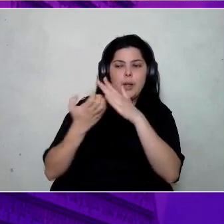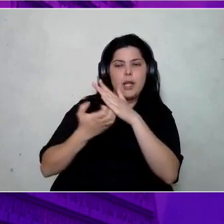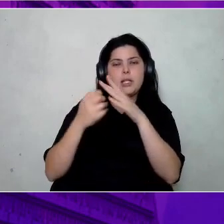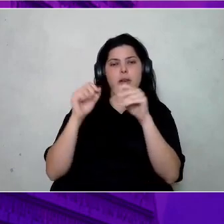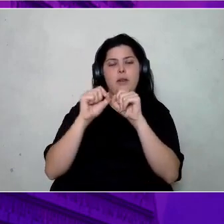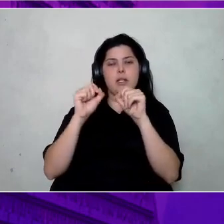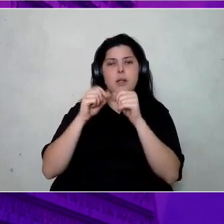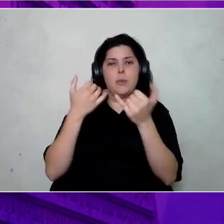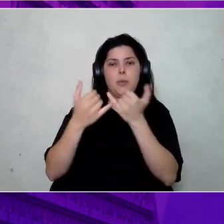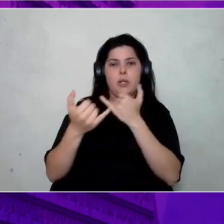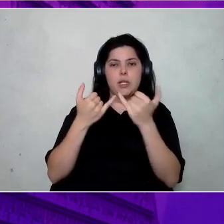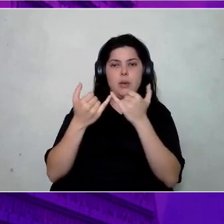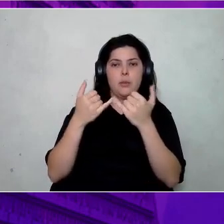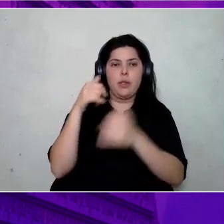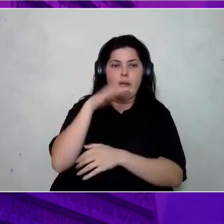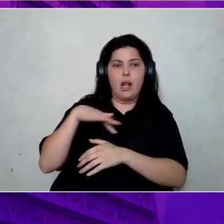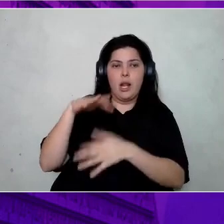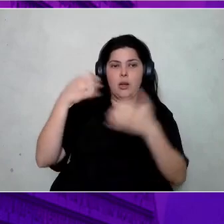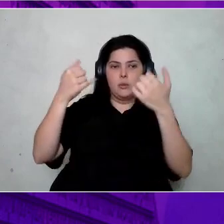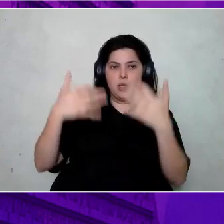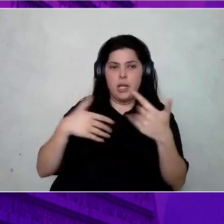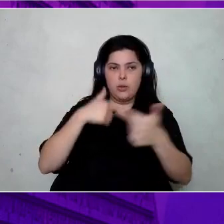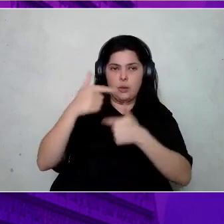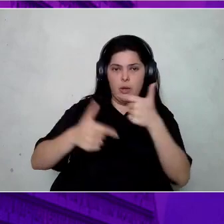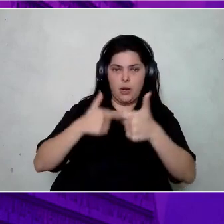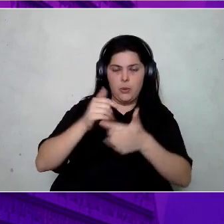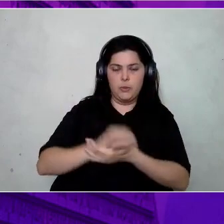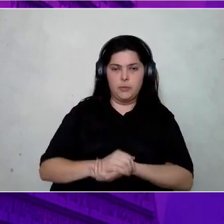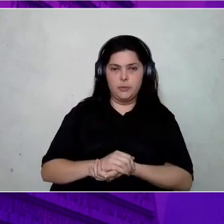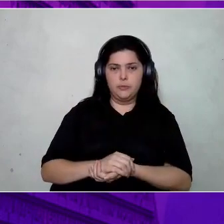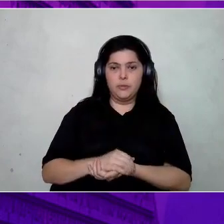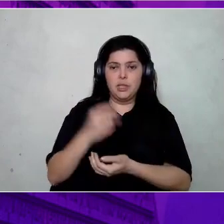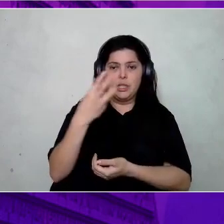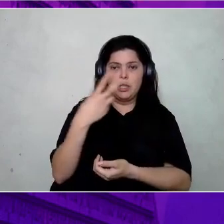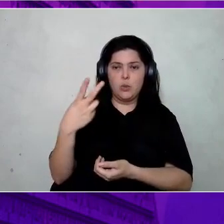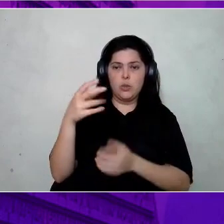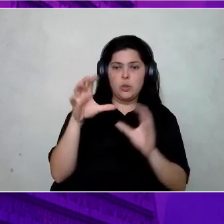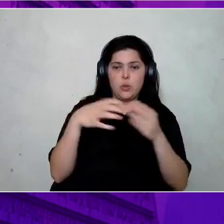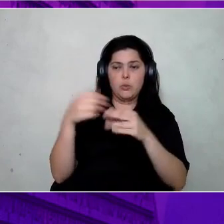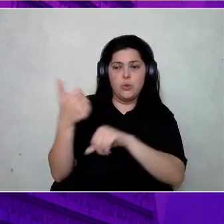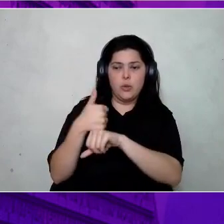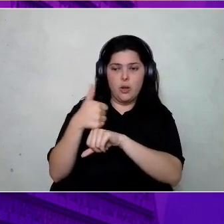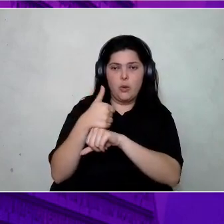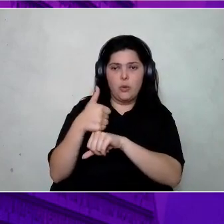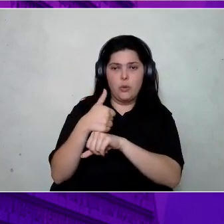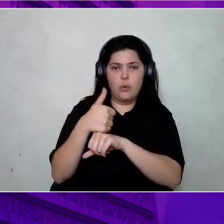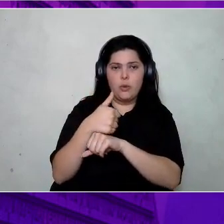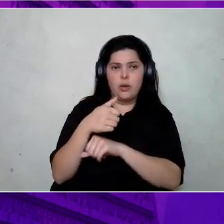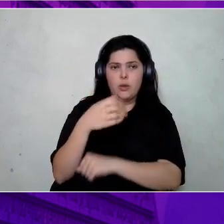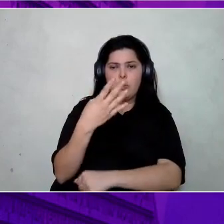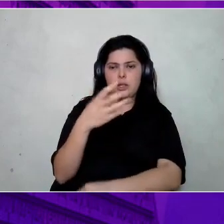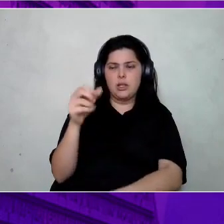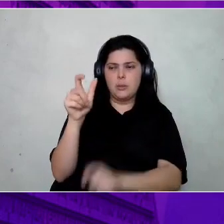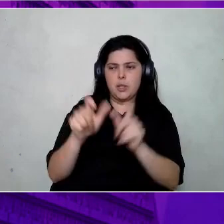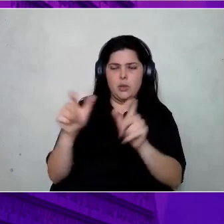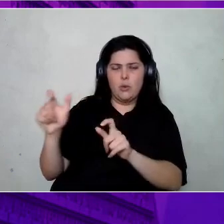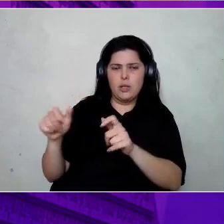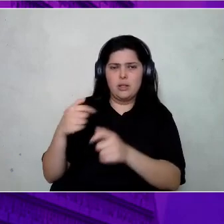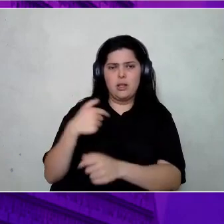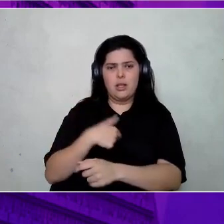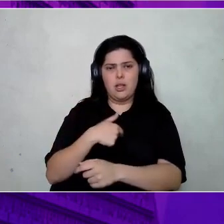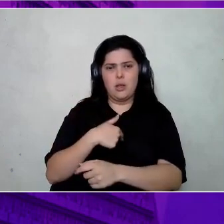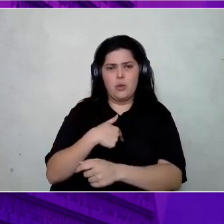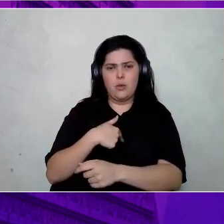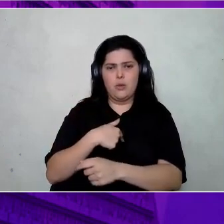naquele cenário que eu estava fazendo trabalho, eram 32 equipes, né, mais ou menos 400 pessoas, eu não precisava fazer o mesmo trabalho